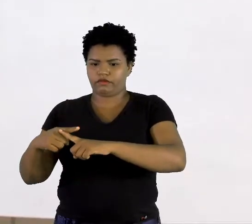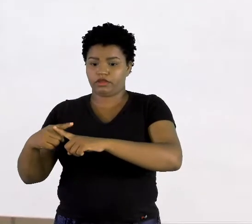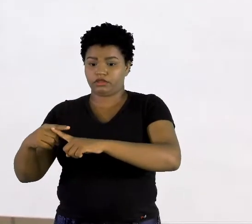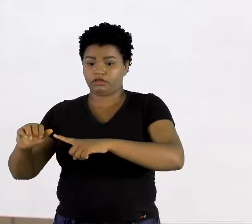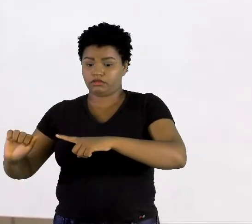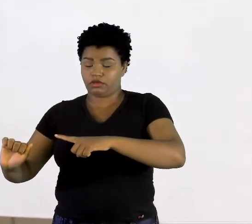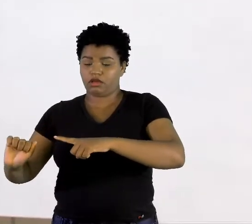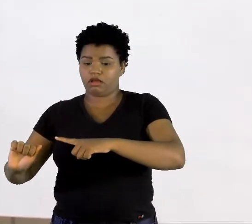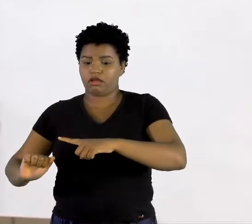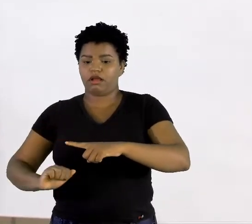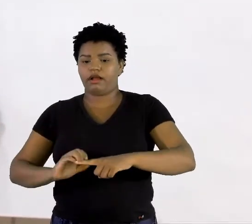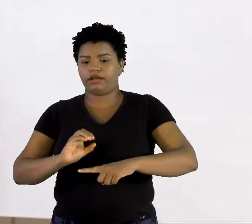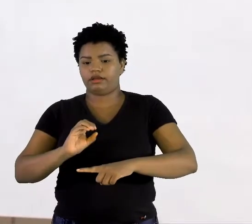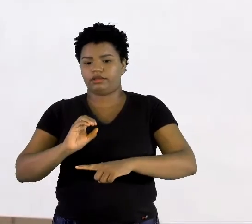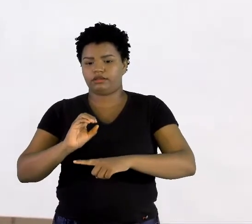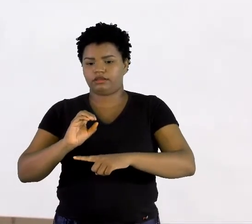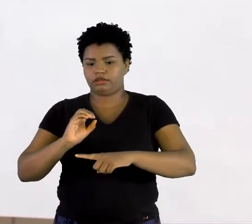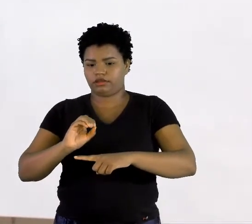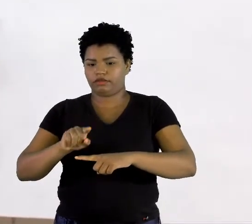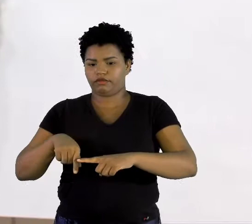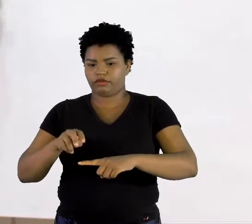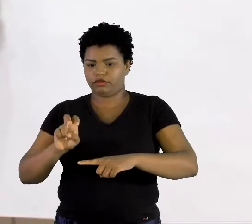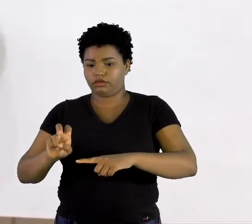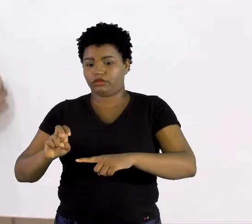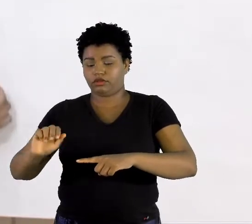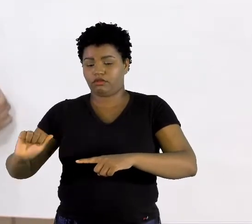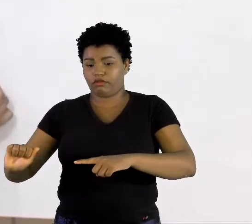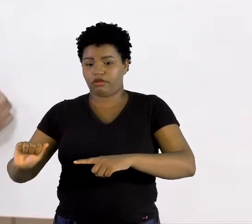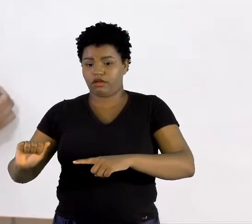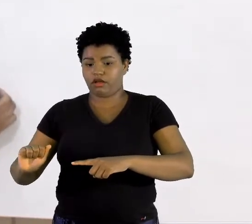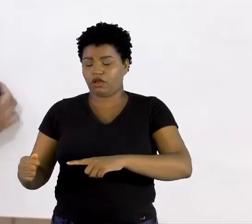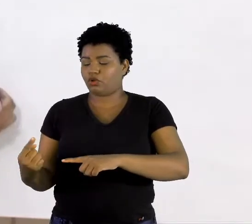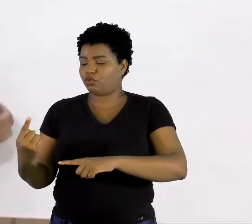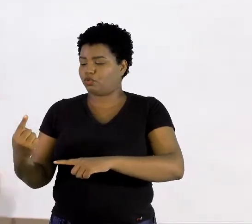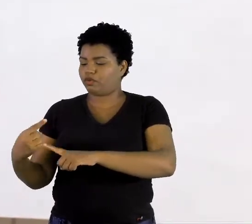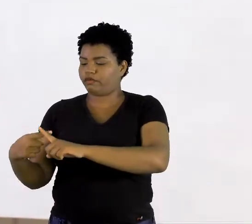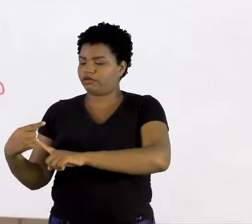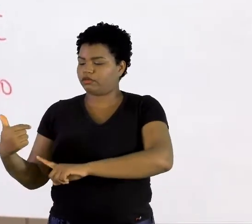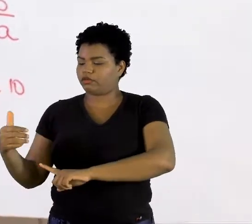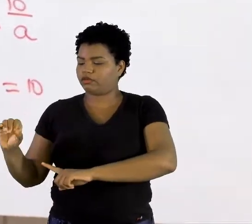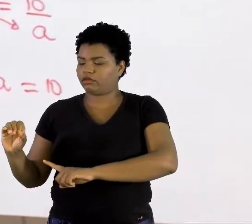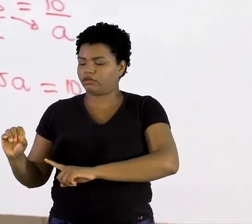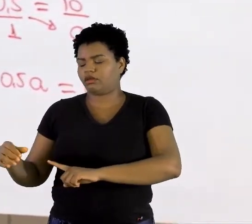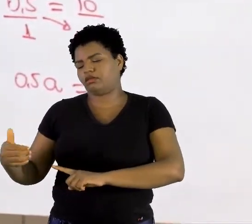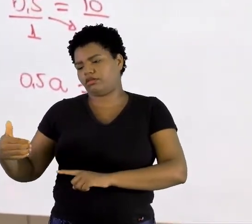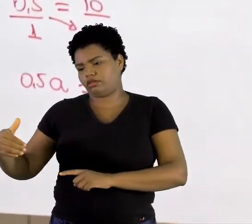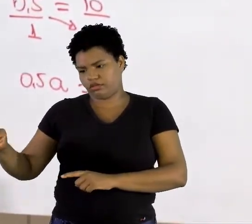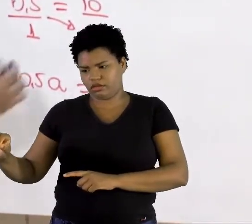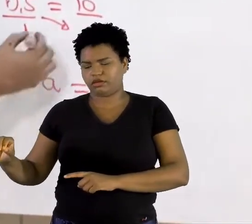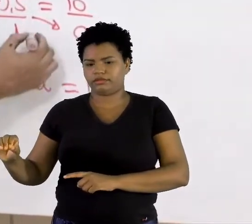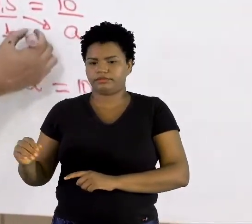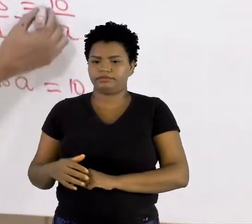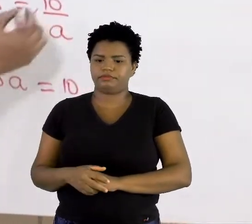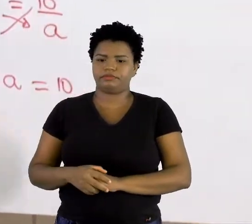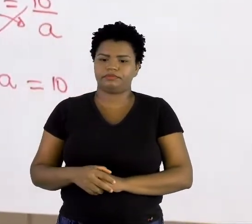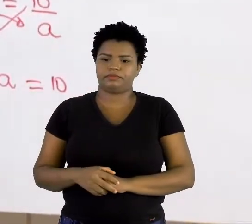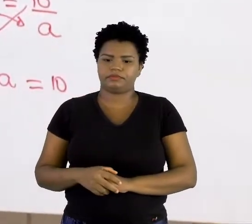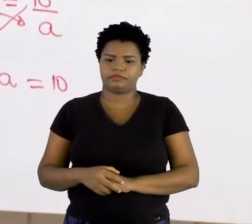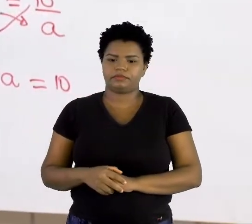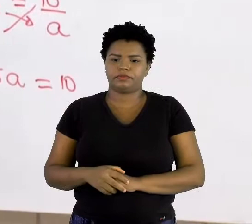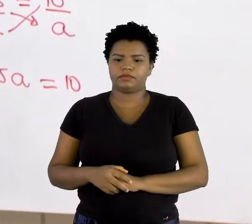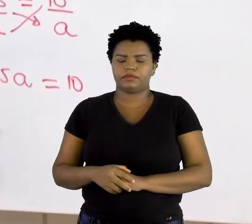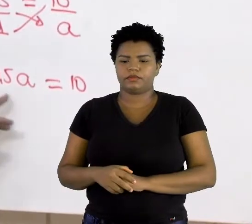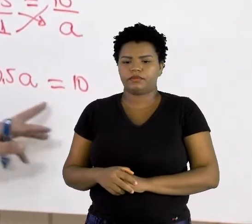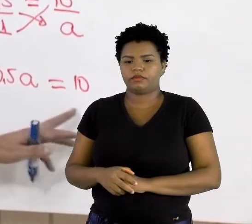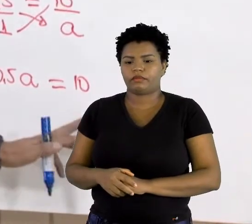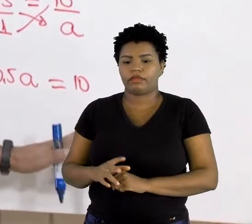5 décimos de A. E 1 vezes 10 são 10. Tranquilo? Bom, o